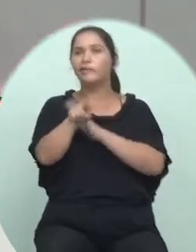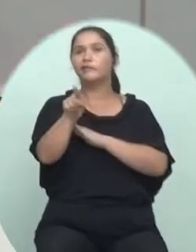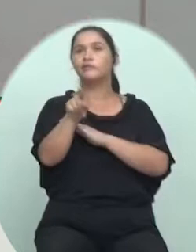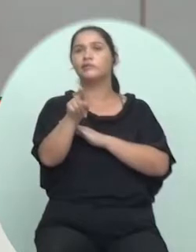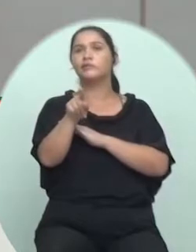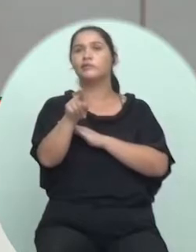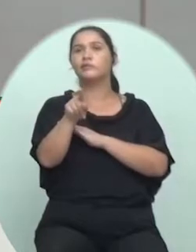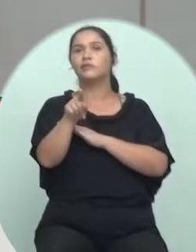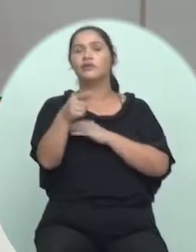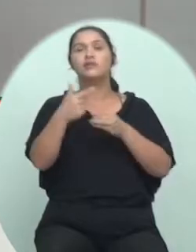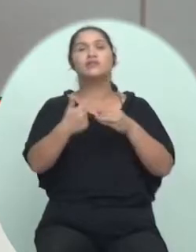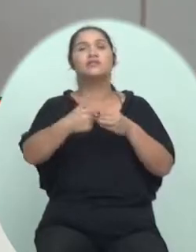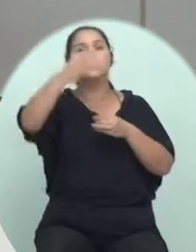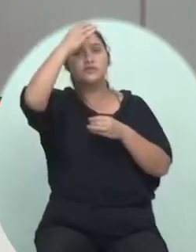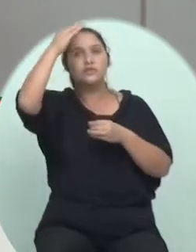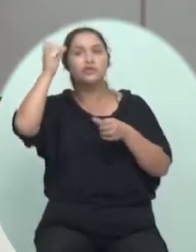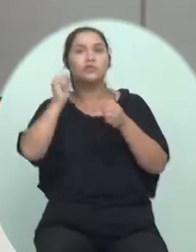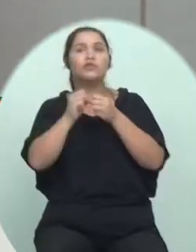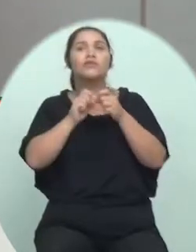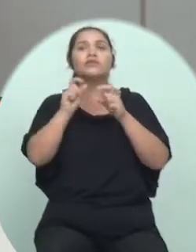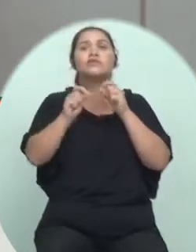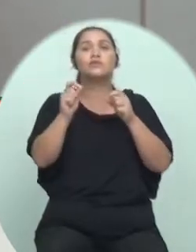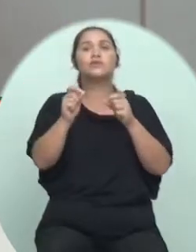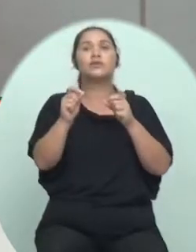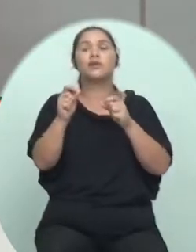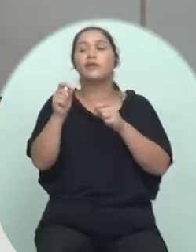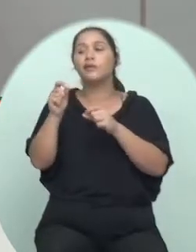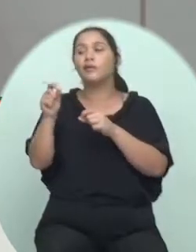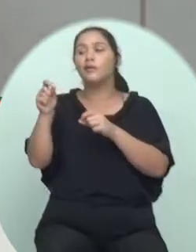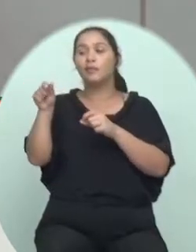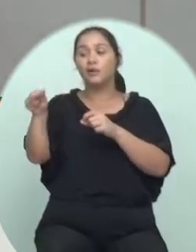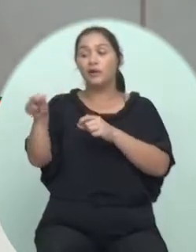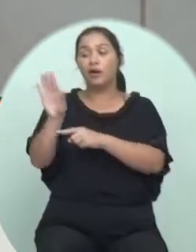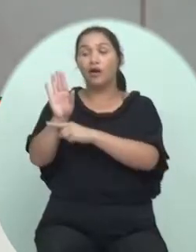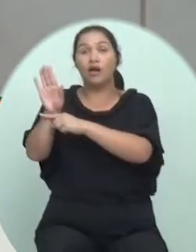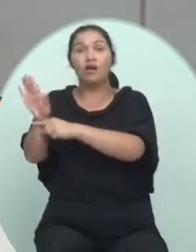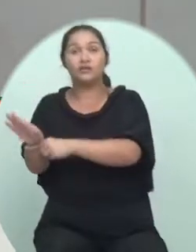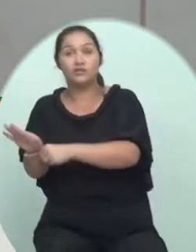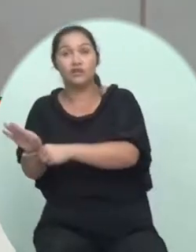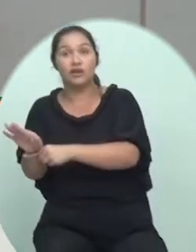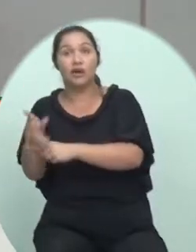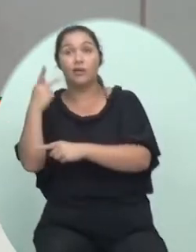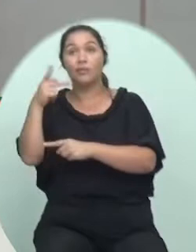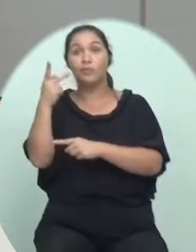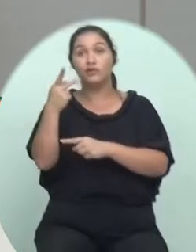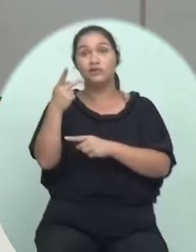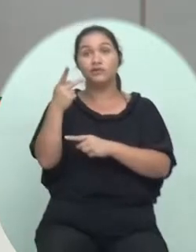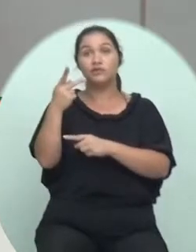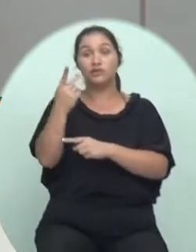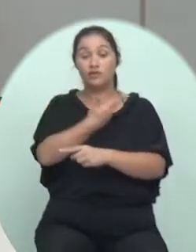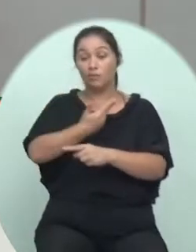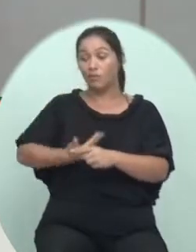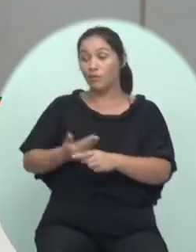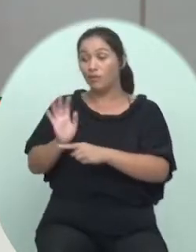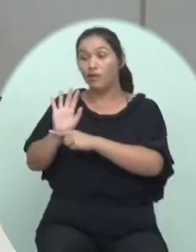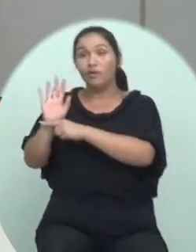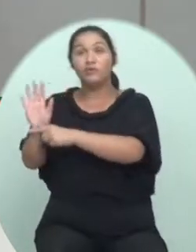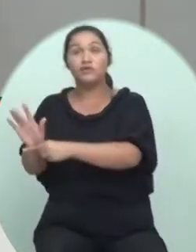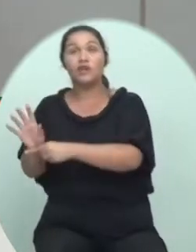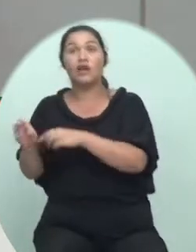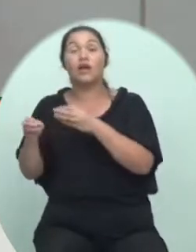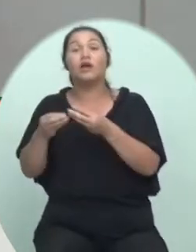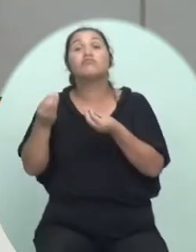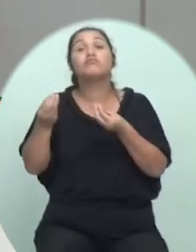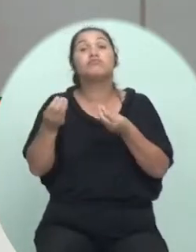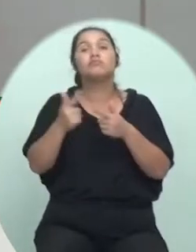o que fez e o que está fazendo e o que pretende fazer no que diz respeito a políticas públicas voltadas para as mulheres? Nós temos visto